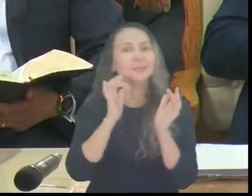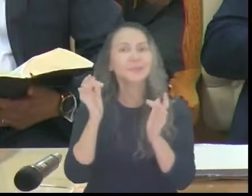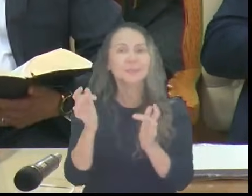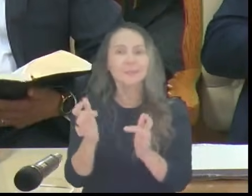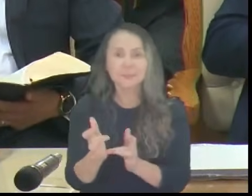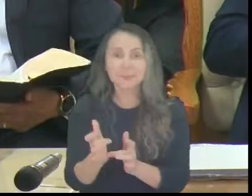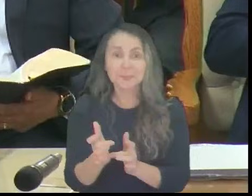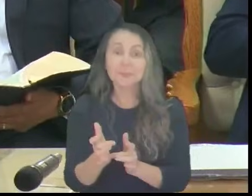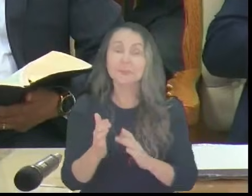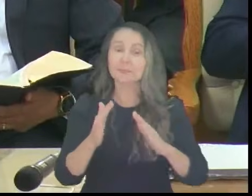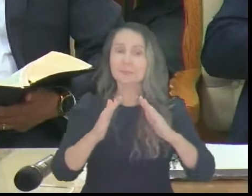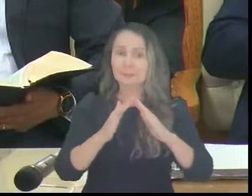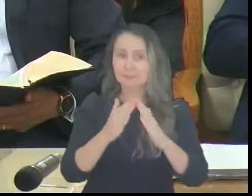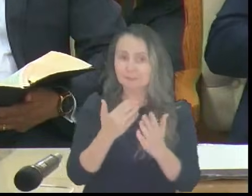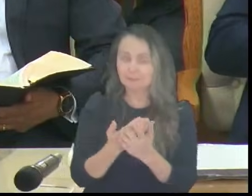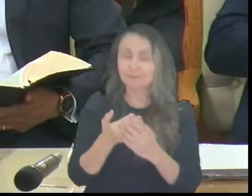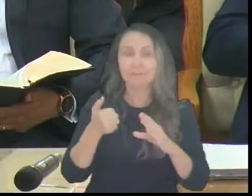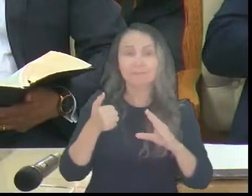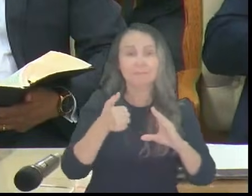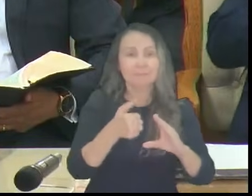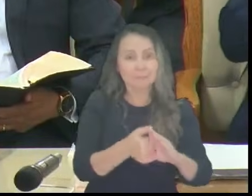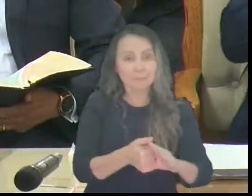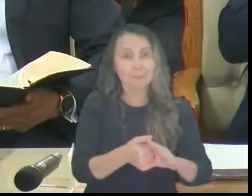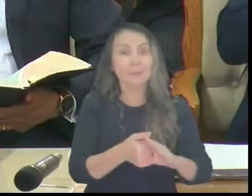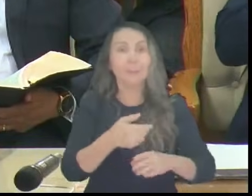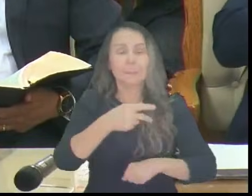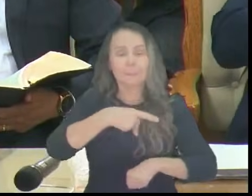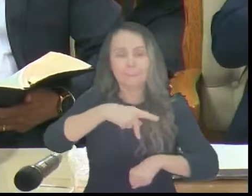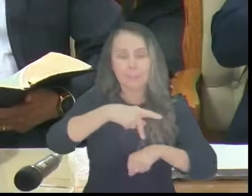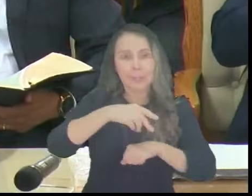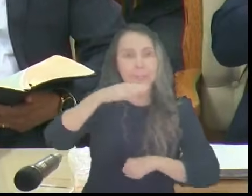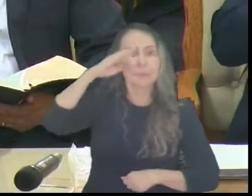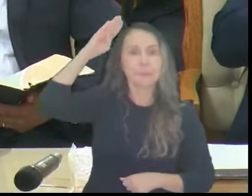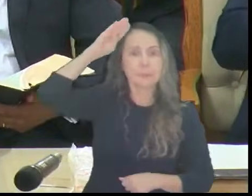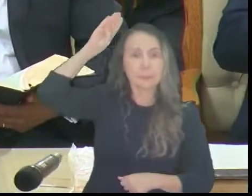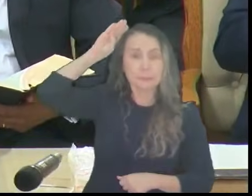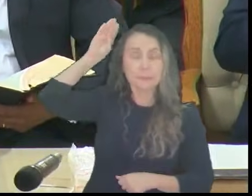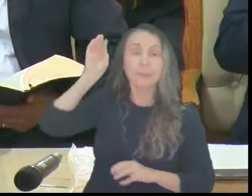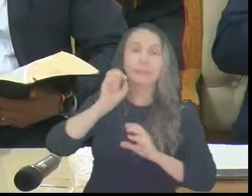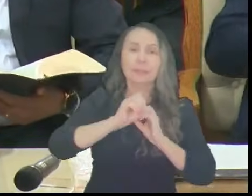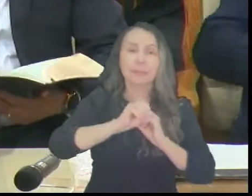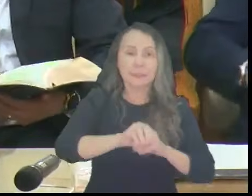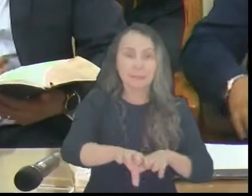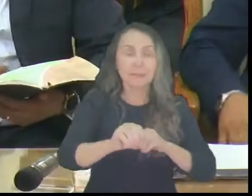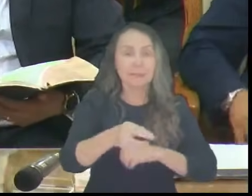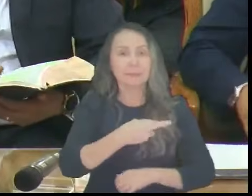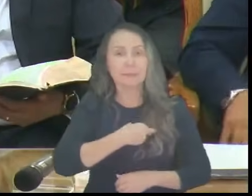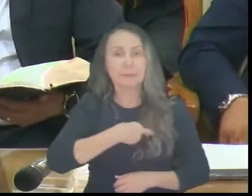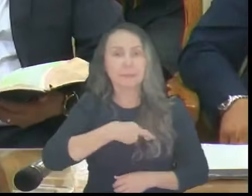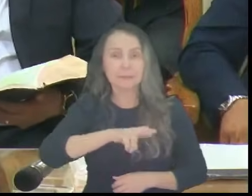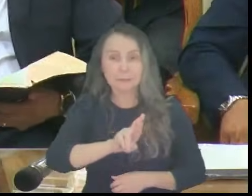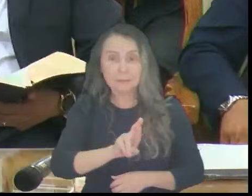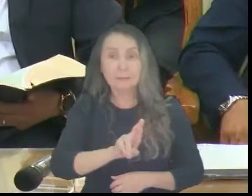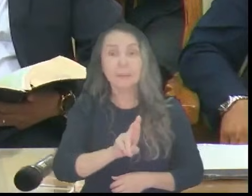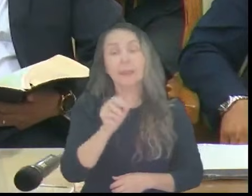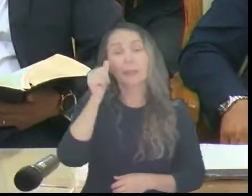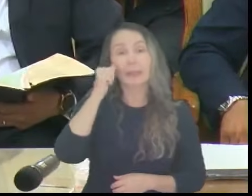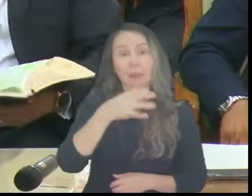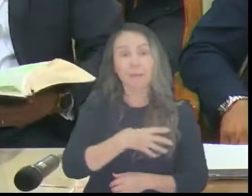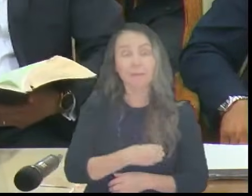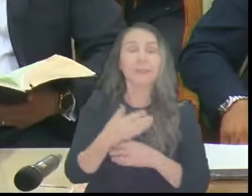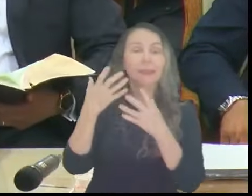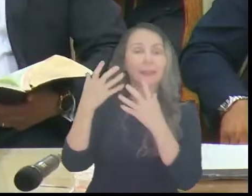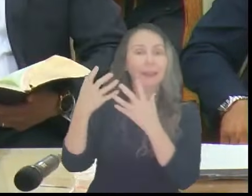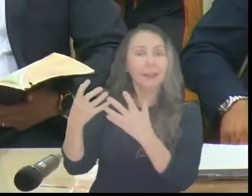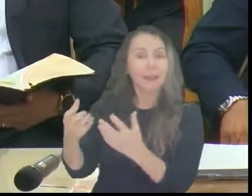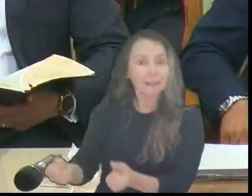escola cristã na Irlanda, dando aula de religião, a menina se converteu. E